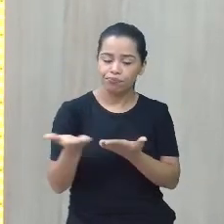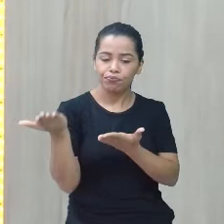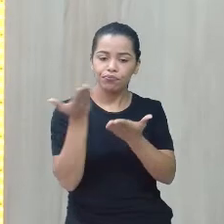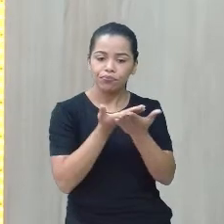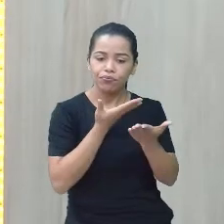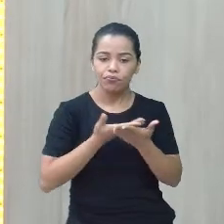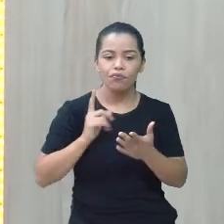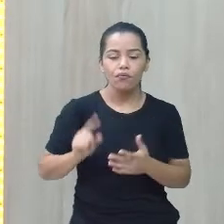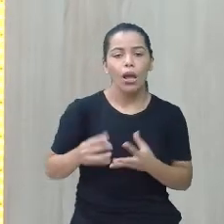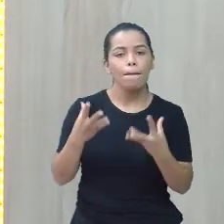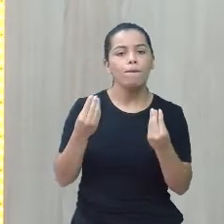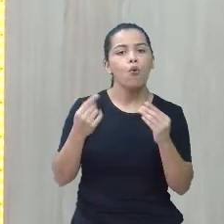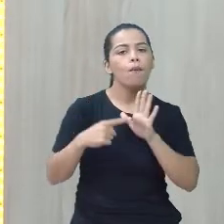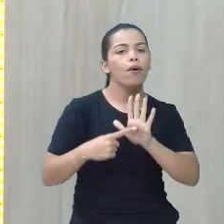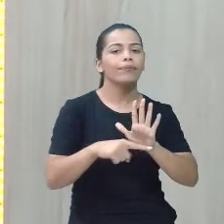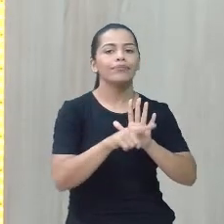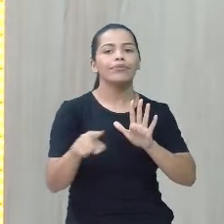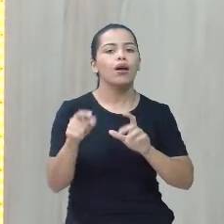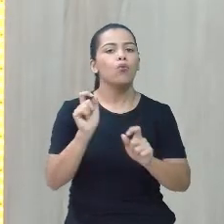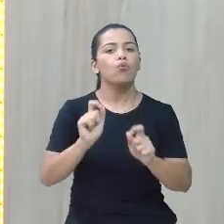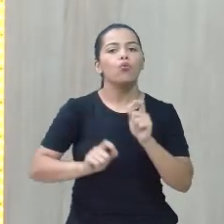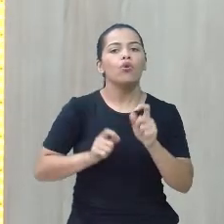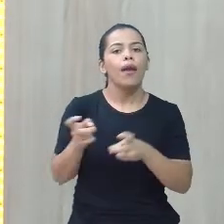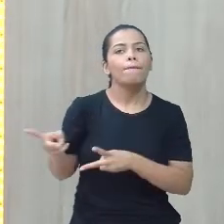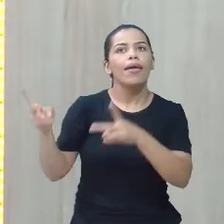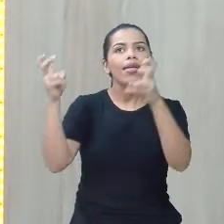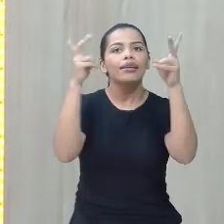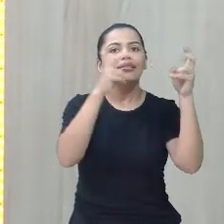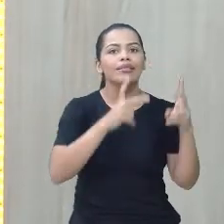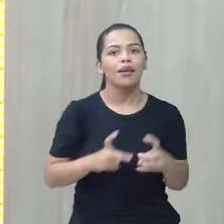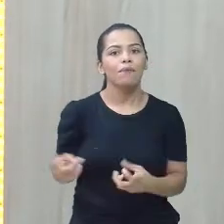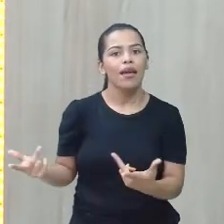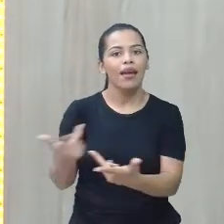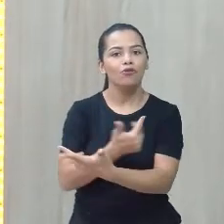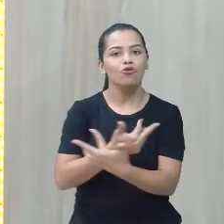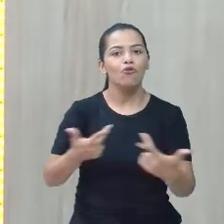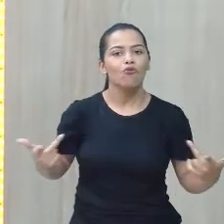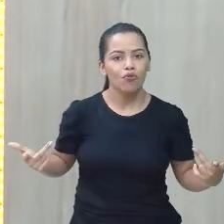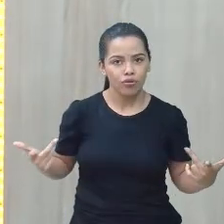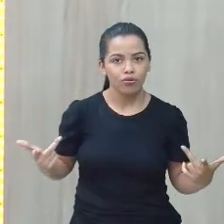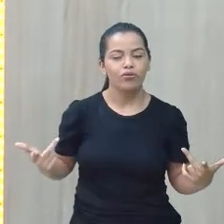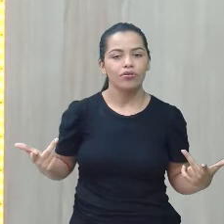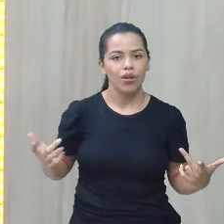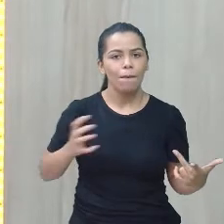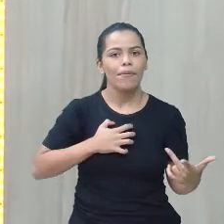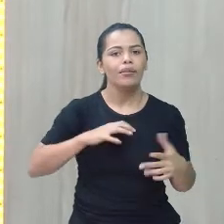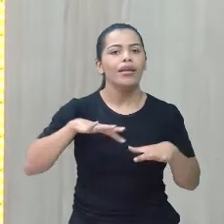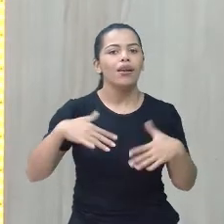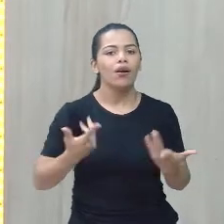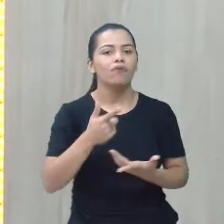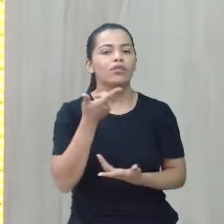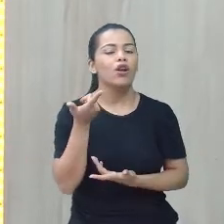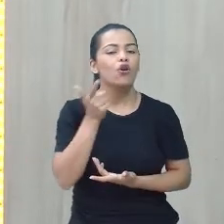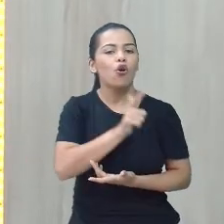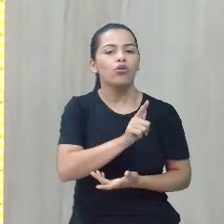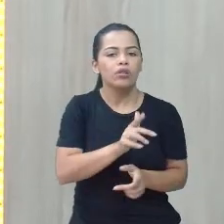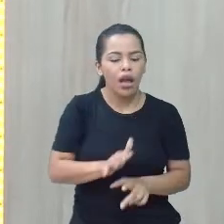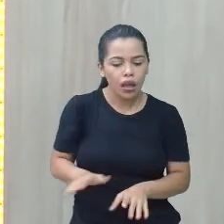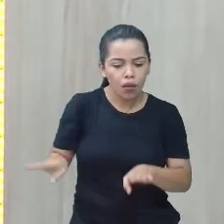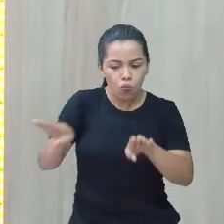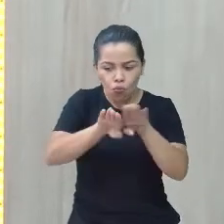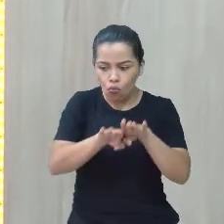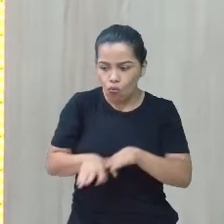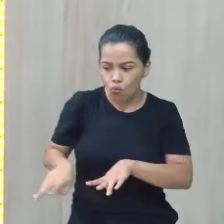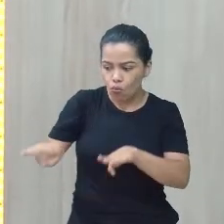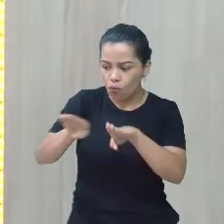é muito de trazer para você essa noção de observar os eventos, né? De que maneira você consegue padronizar. E também